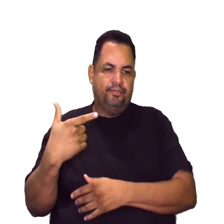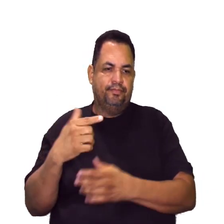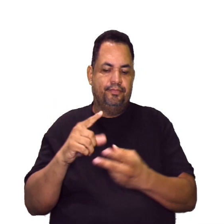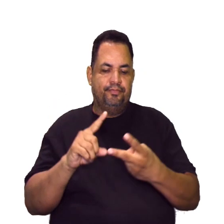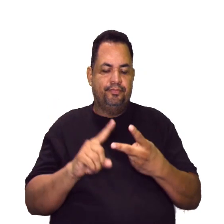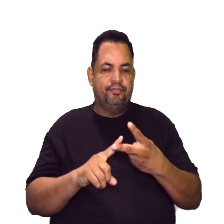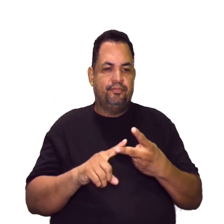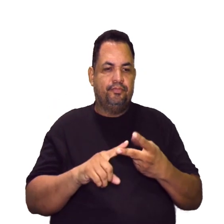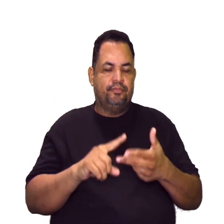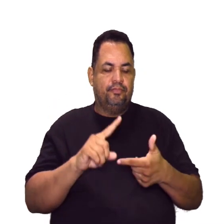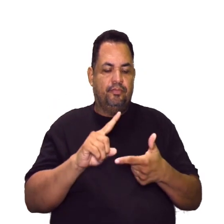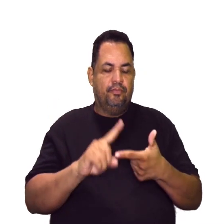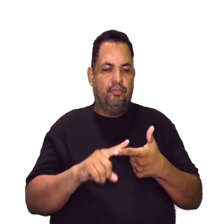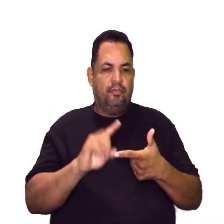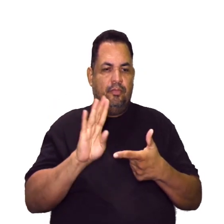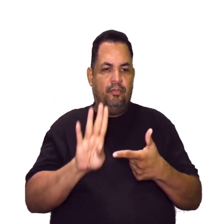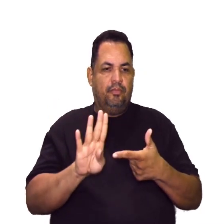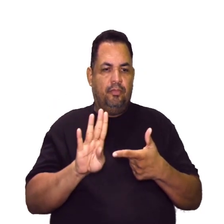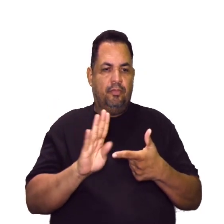Letra B,